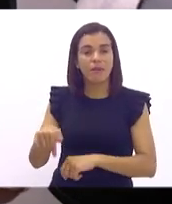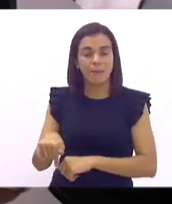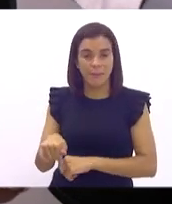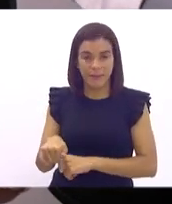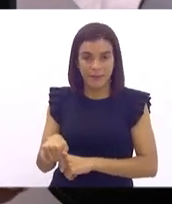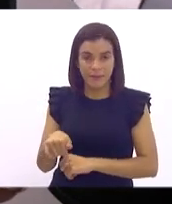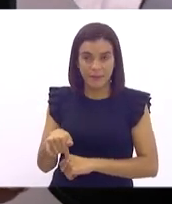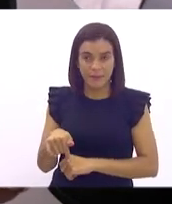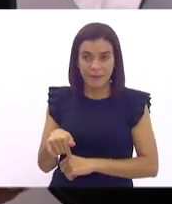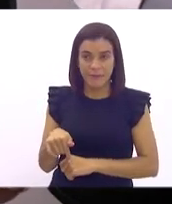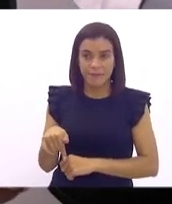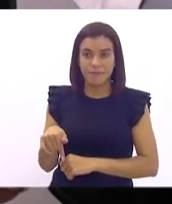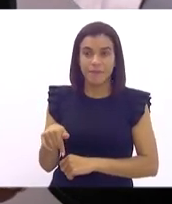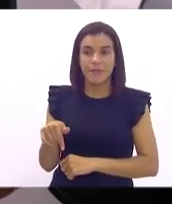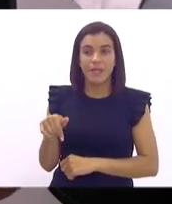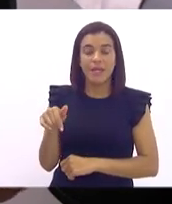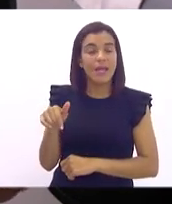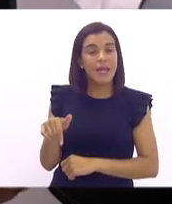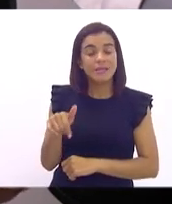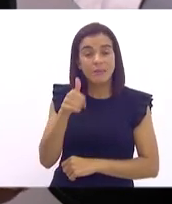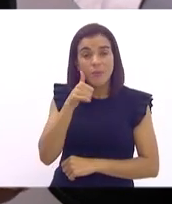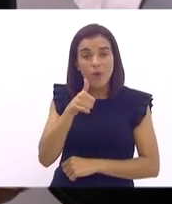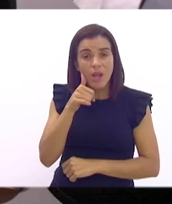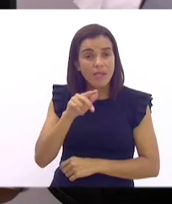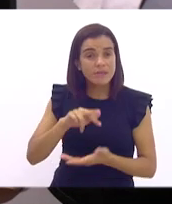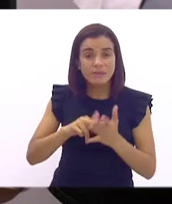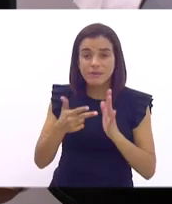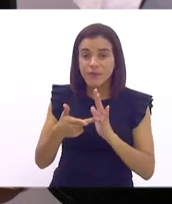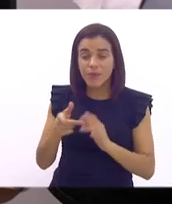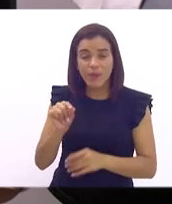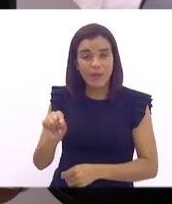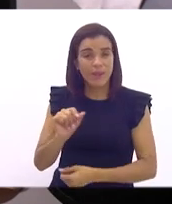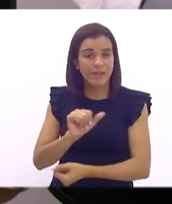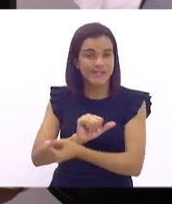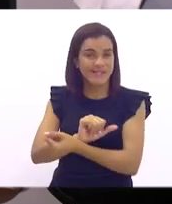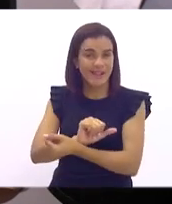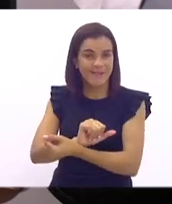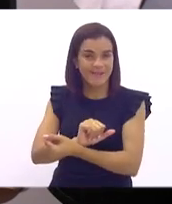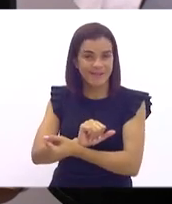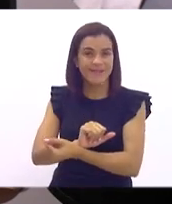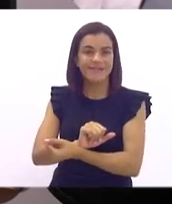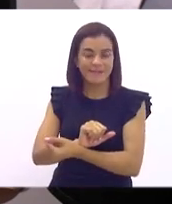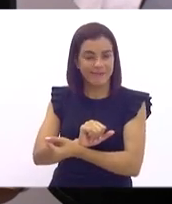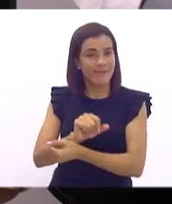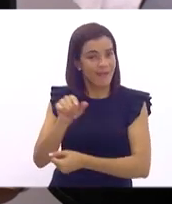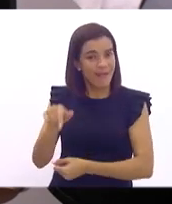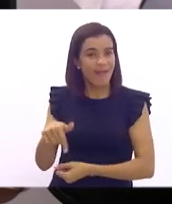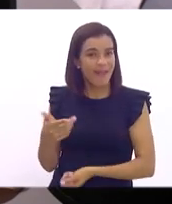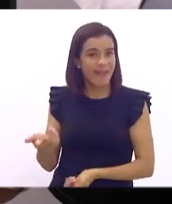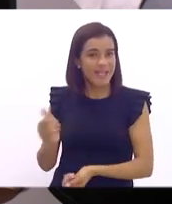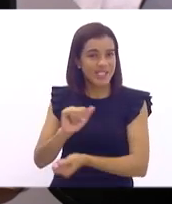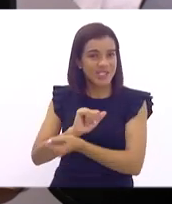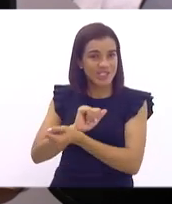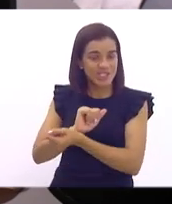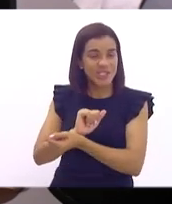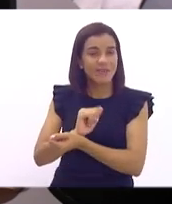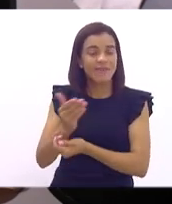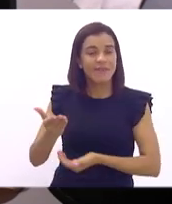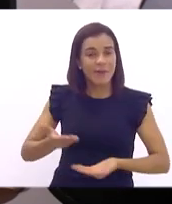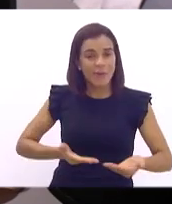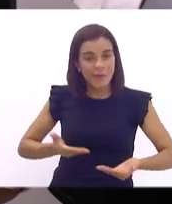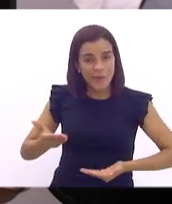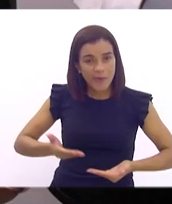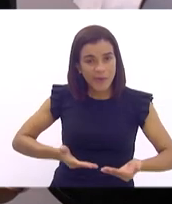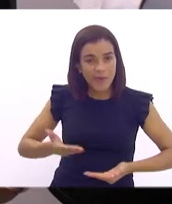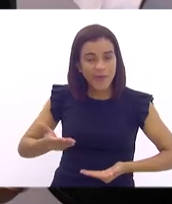muitas vezes elas estão escravizadas, né? É a escravidão doméstica, porque